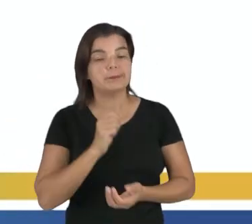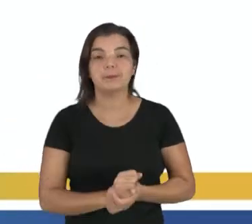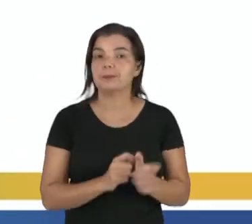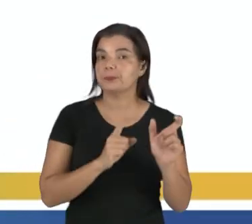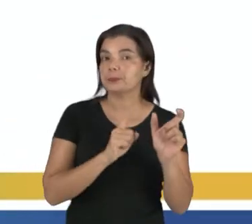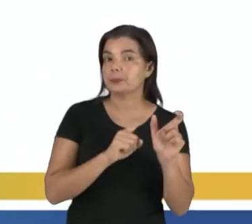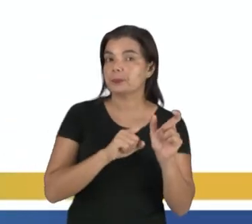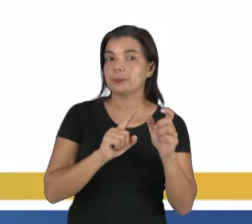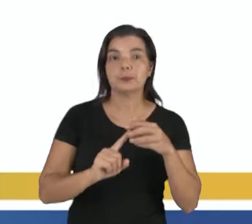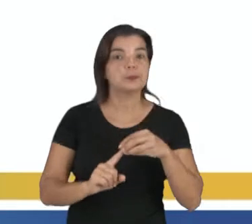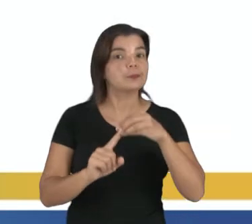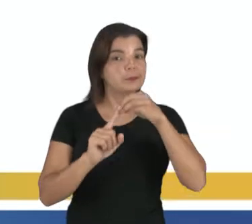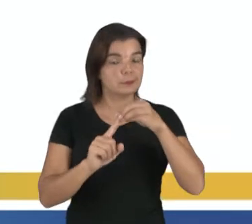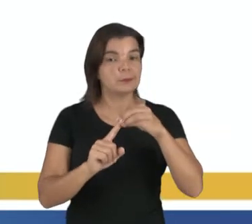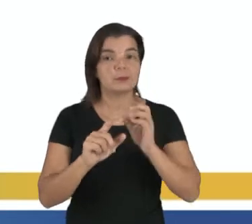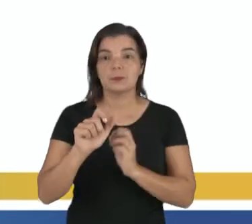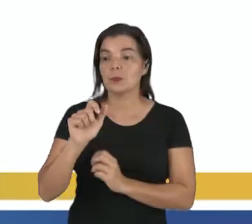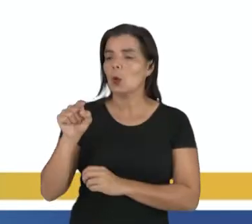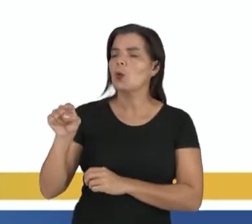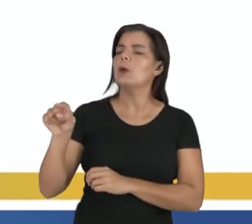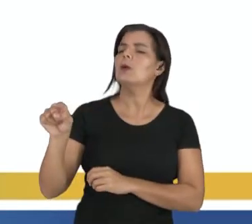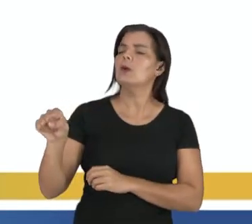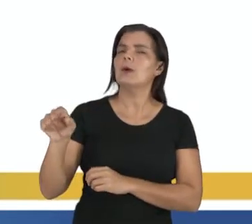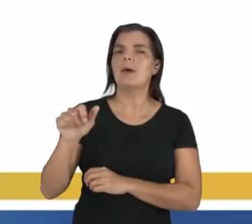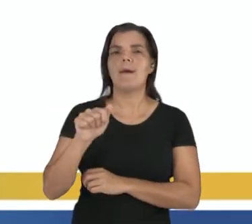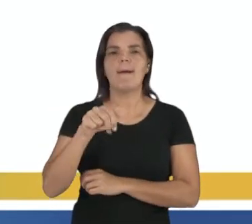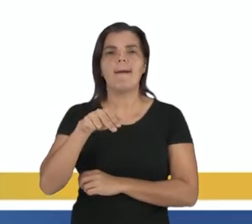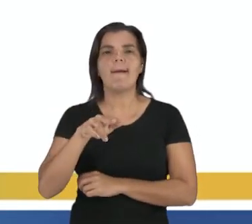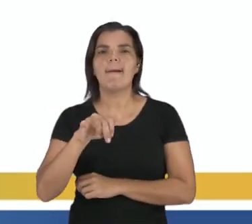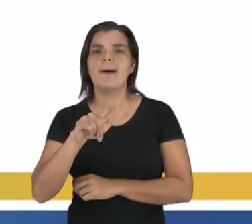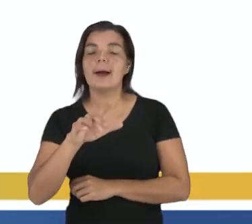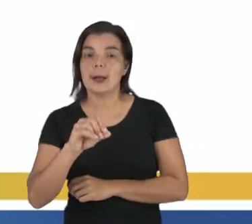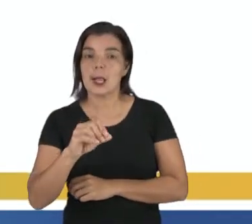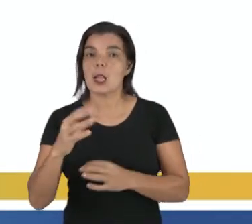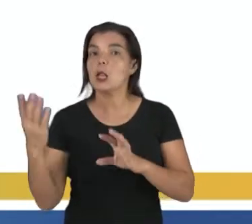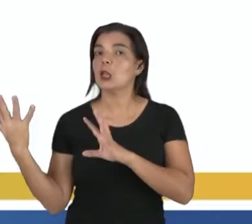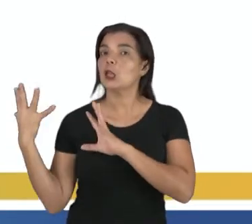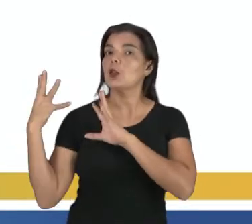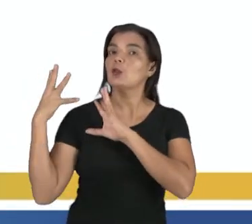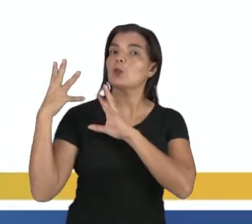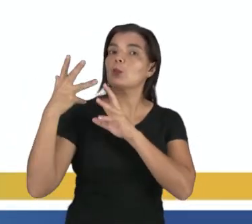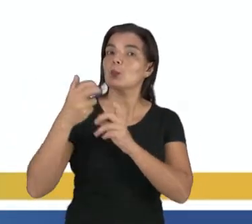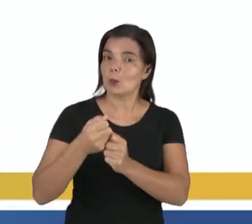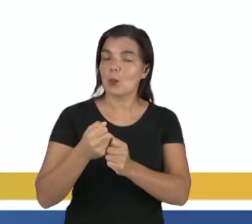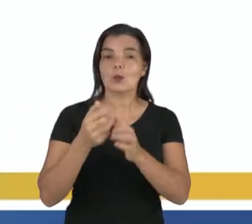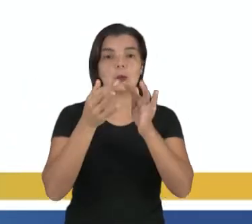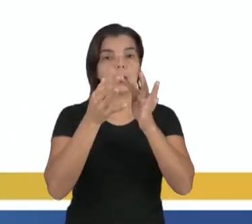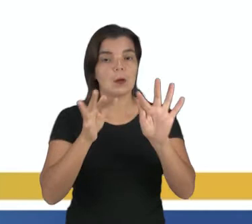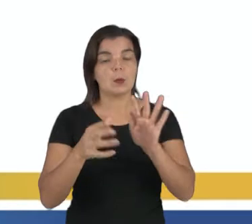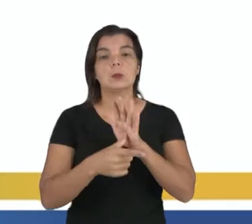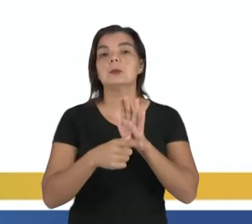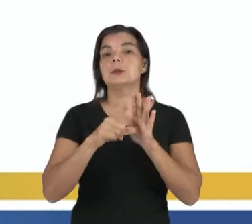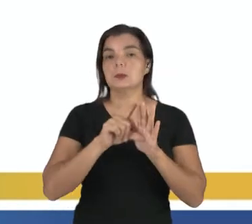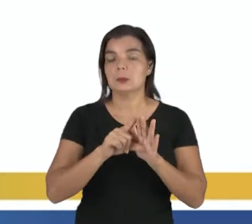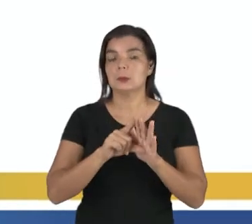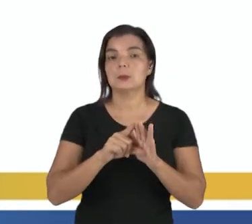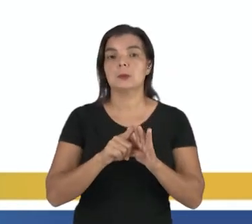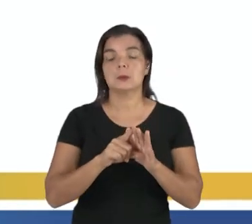uma palavra só, o aquilo, retoma toda uma expressão, toda uma frase